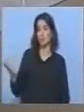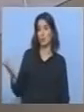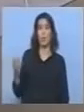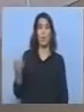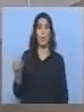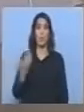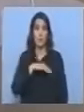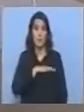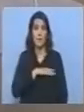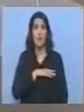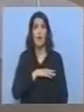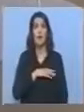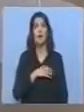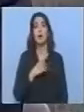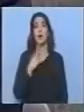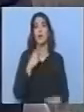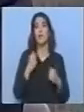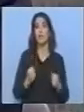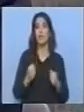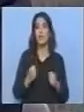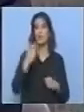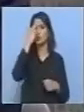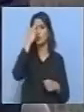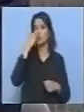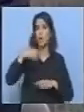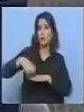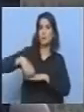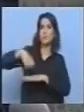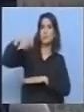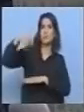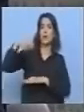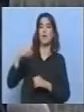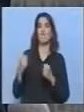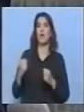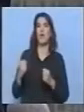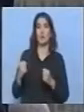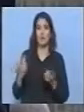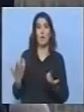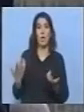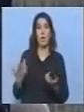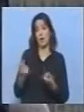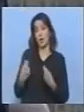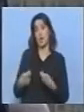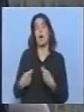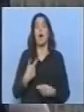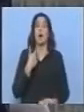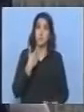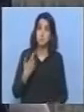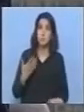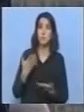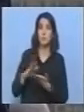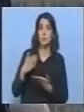caso de Coimbra, haver um fortíssimo património histórico associado à universidade. Isso tem um custo muito grande. Mas